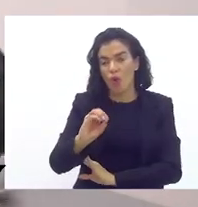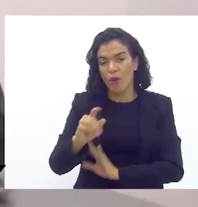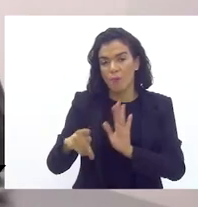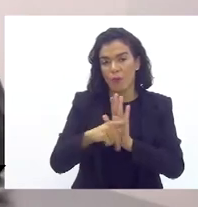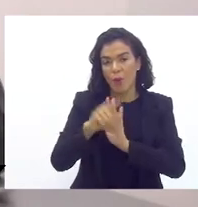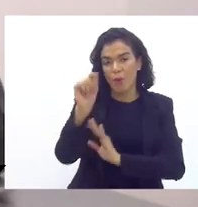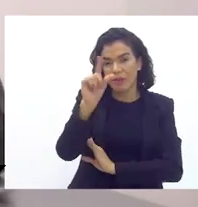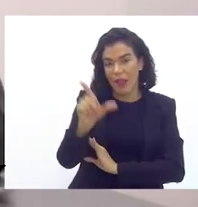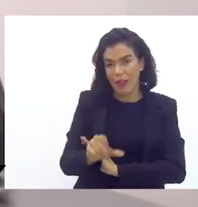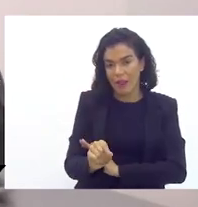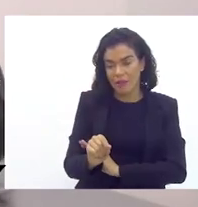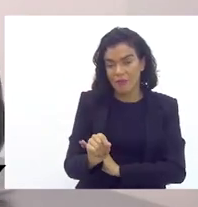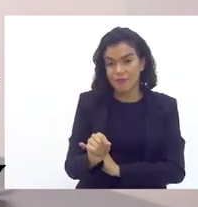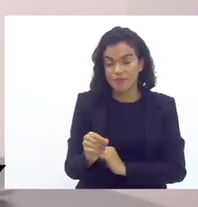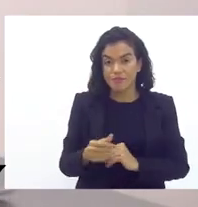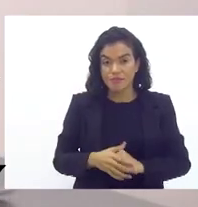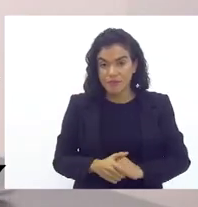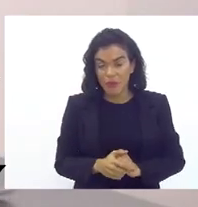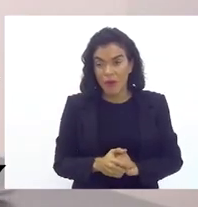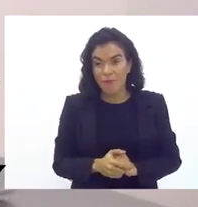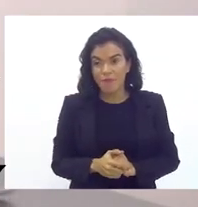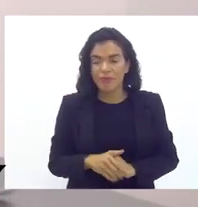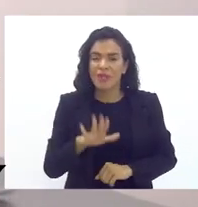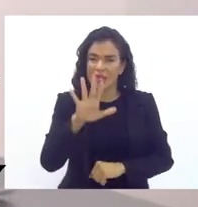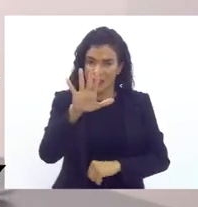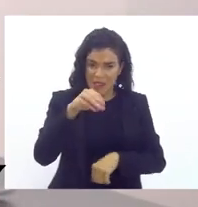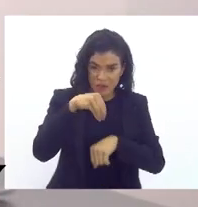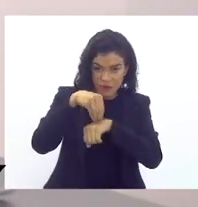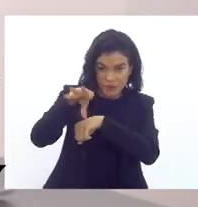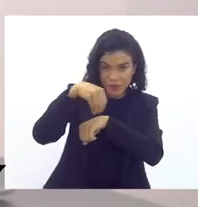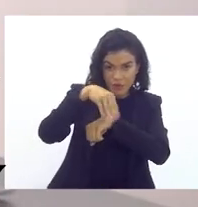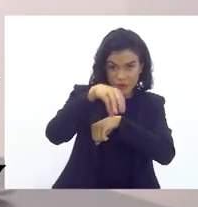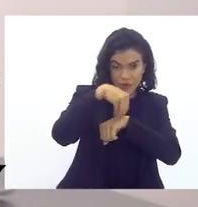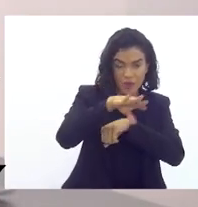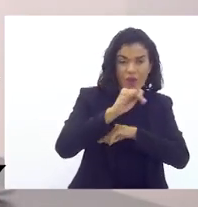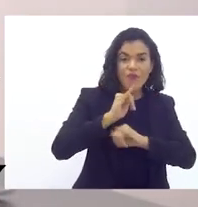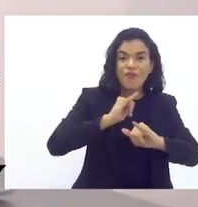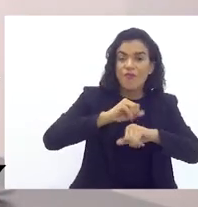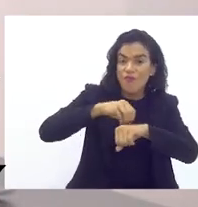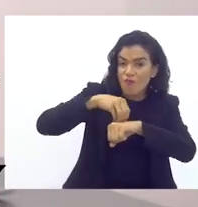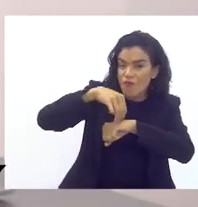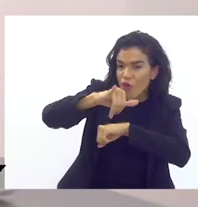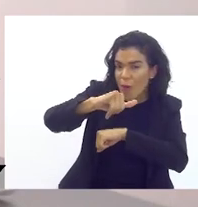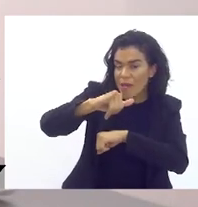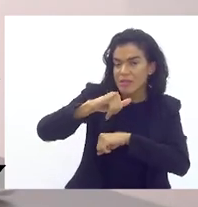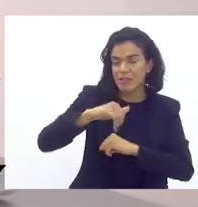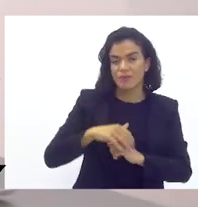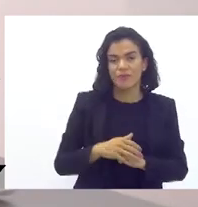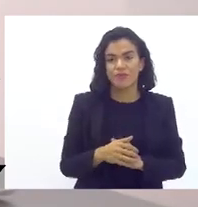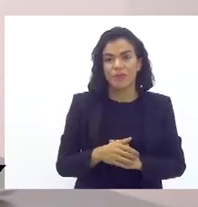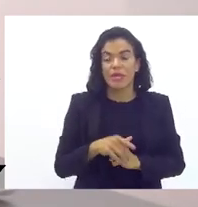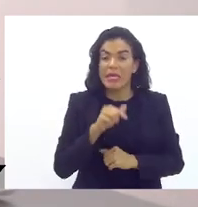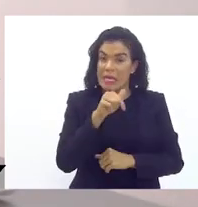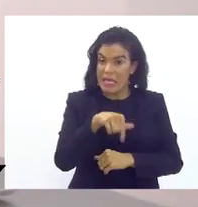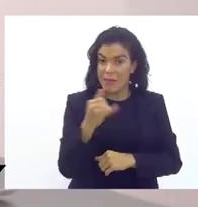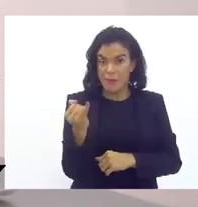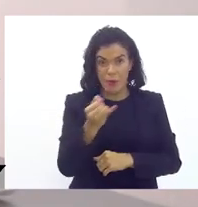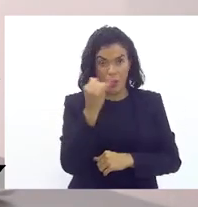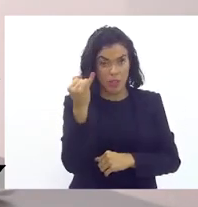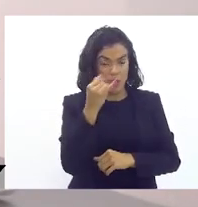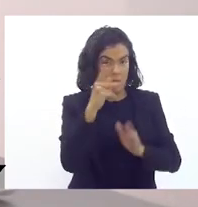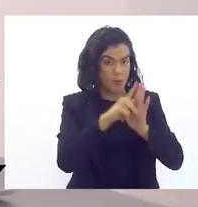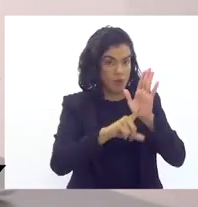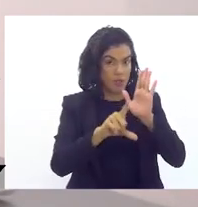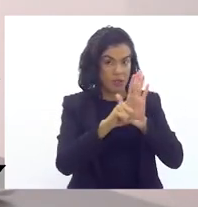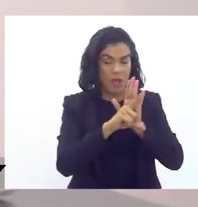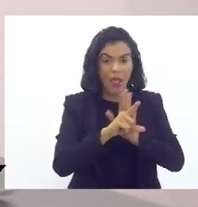Tá mas deixa eu falar uma coisa para vocês só uma informação só para eu concluir isso é muito importante para o projeto